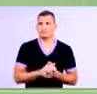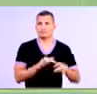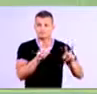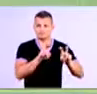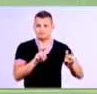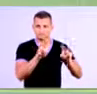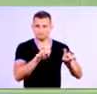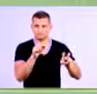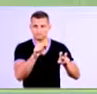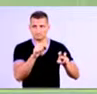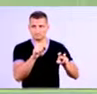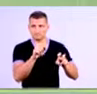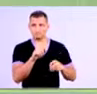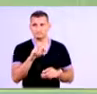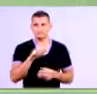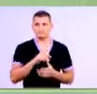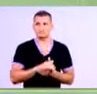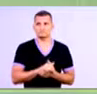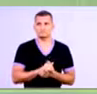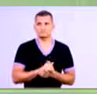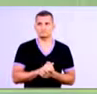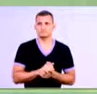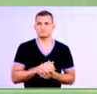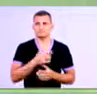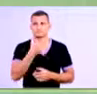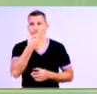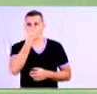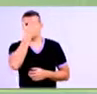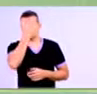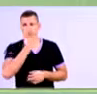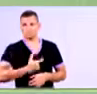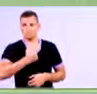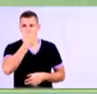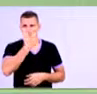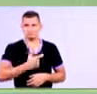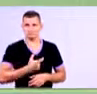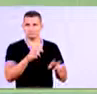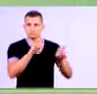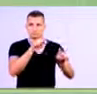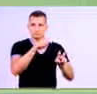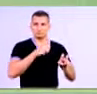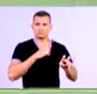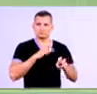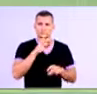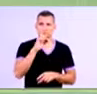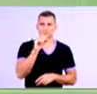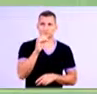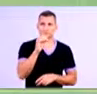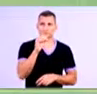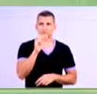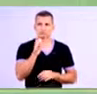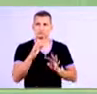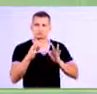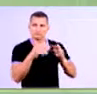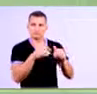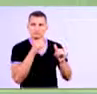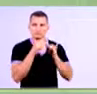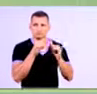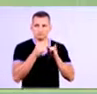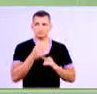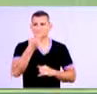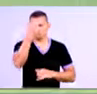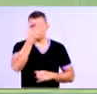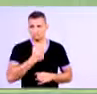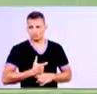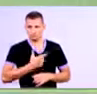entidade estanque, e o homem, o computador que tem todo lá um repositório de dados, todas as informações, e o homem que vai